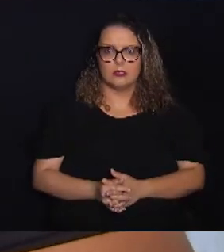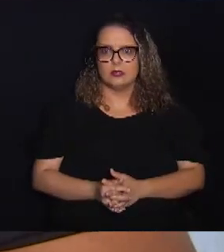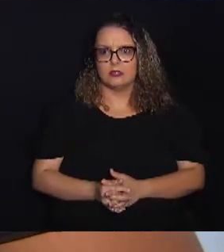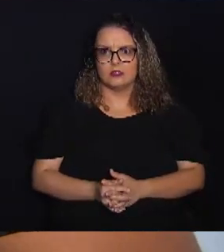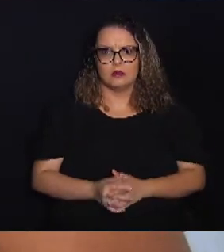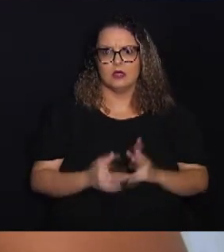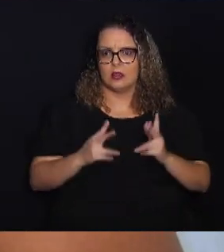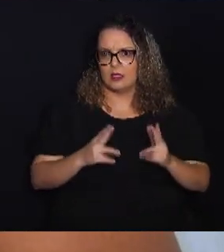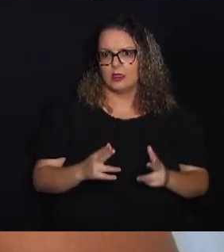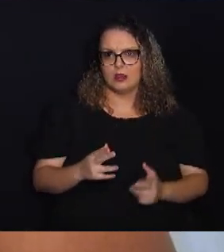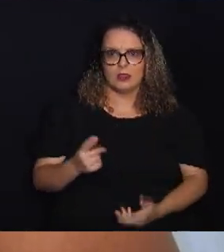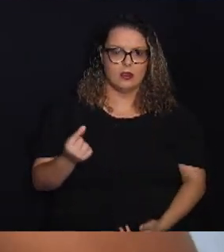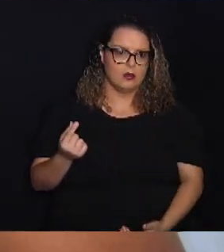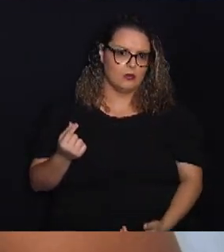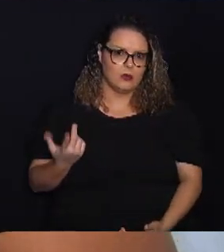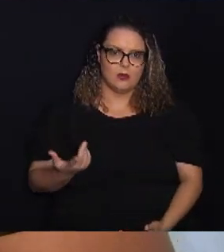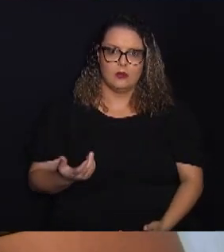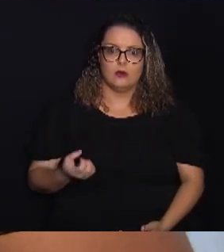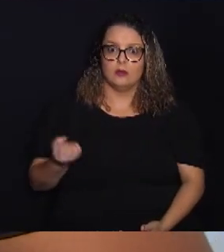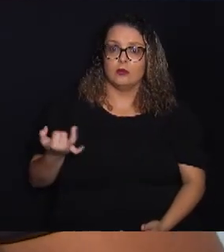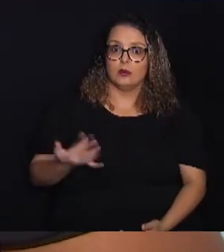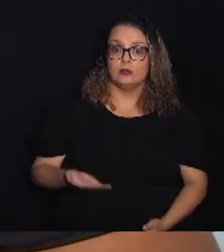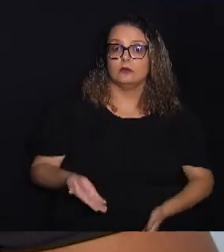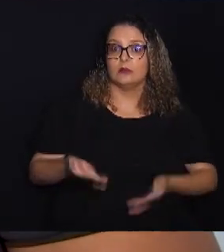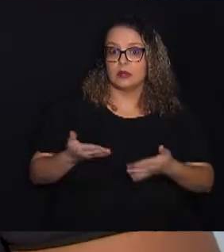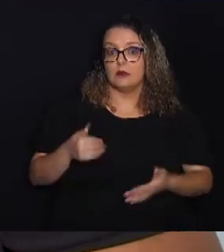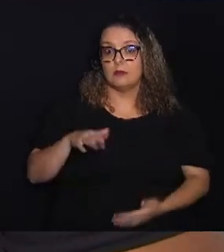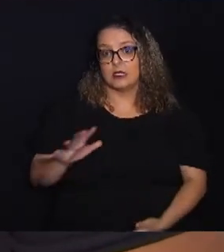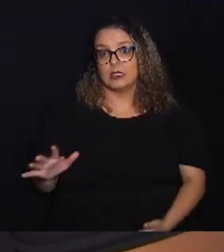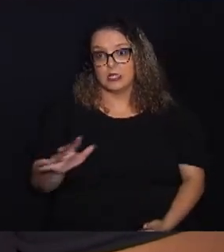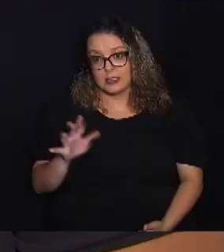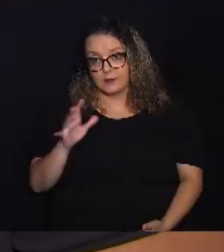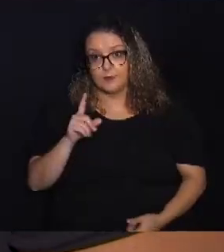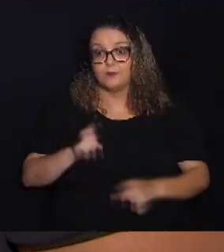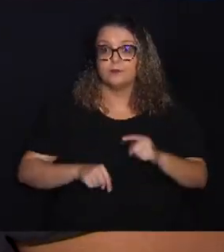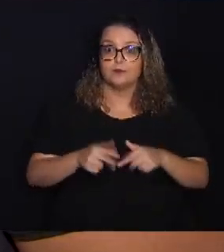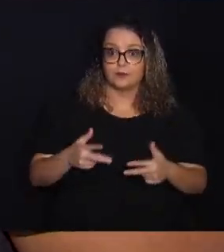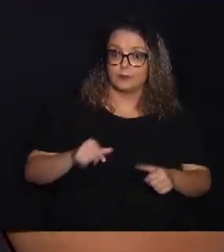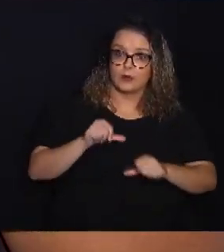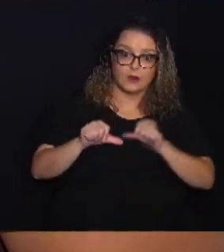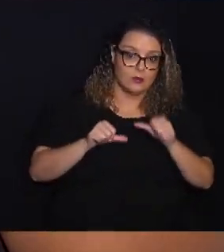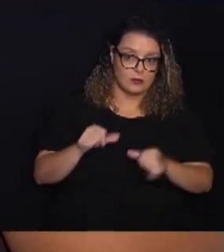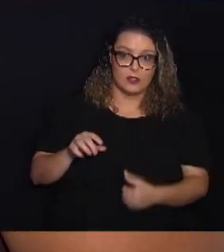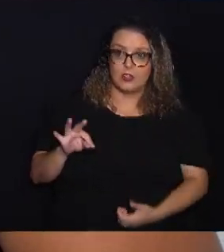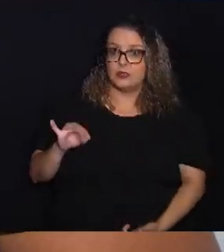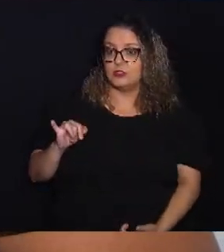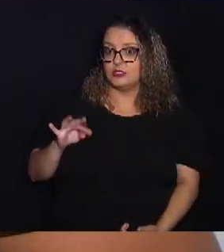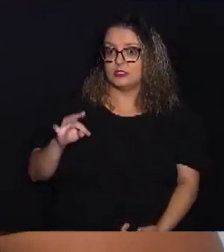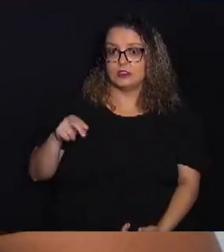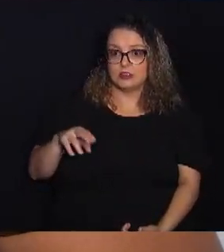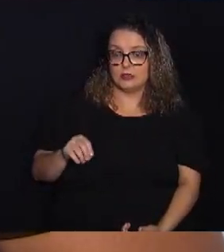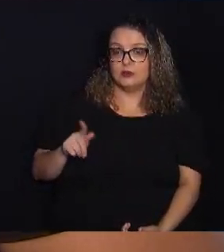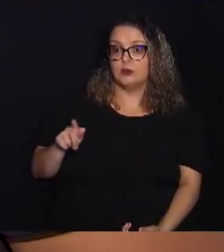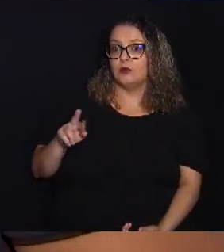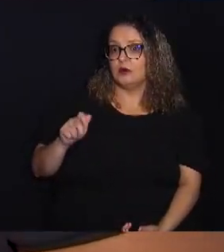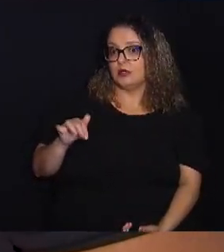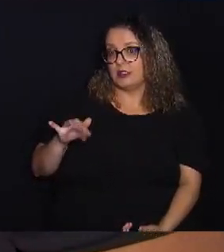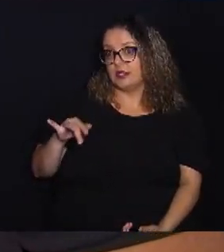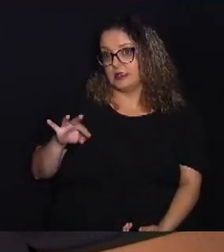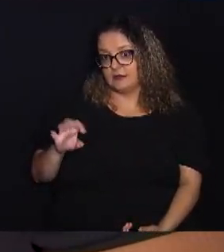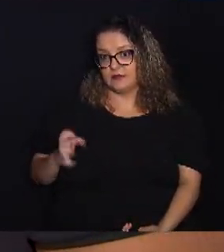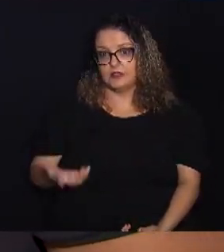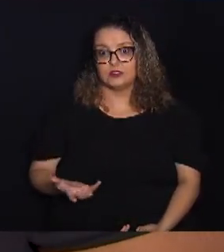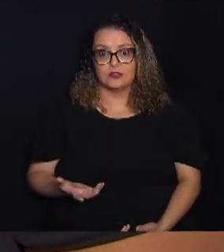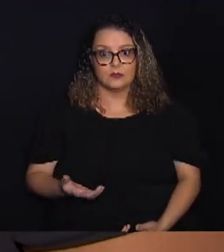Mas aí você é de acordo com o bolso, quanto mais leve, mais cara. Os materiais também mudam, titânio,